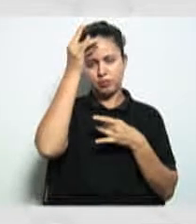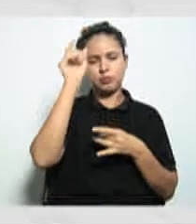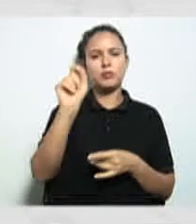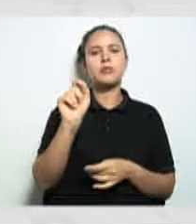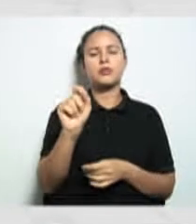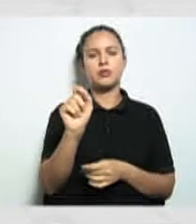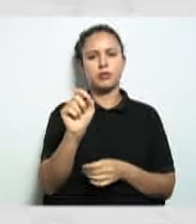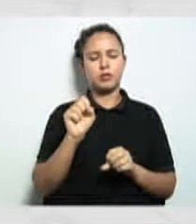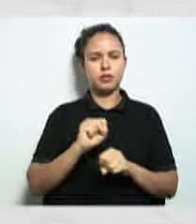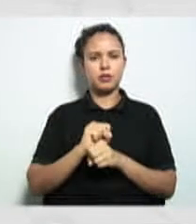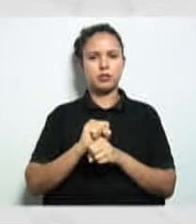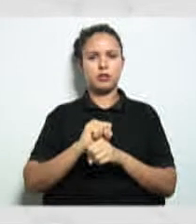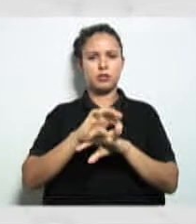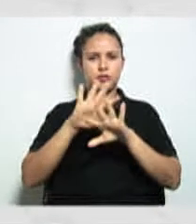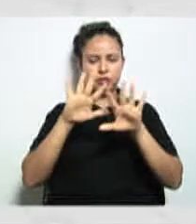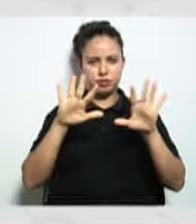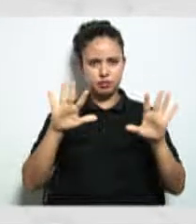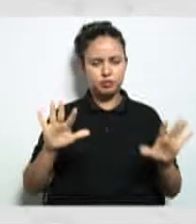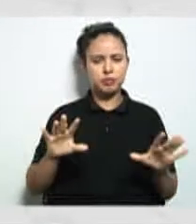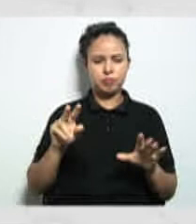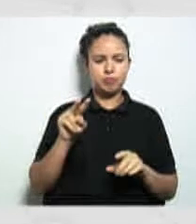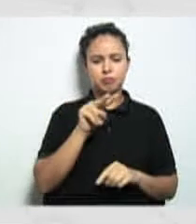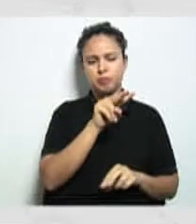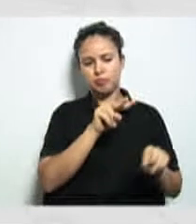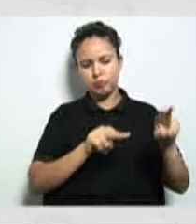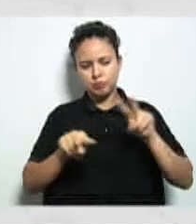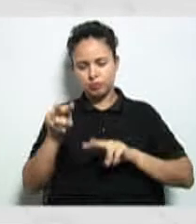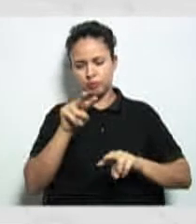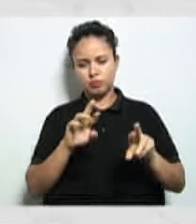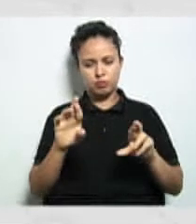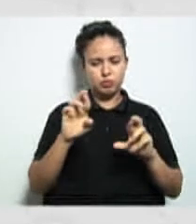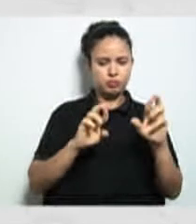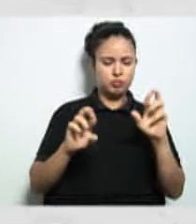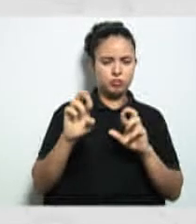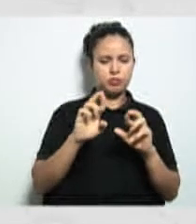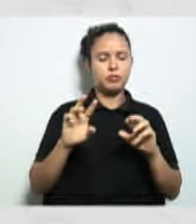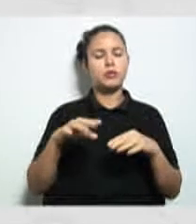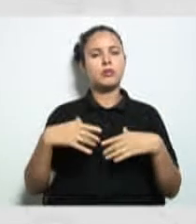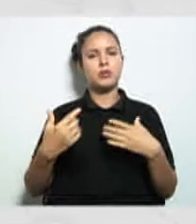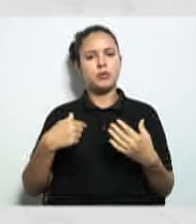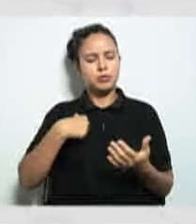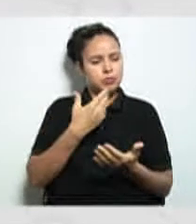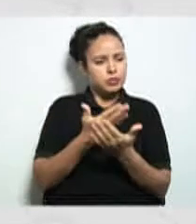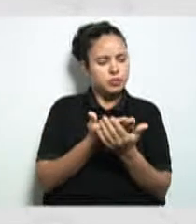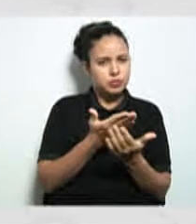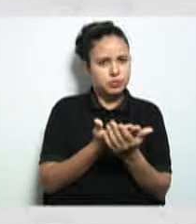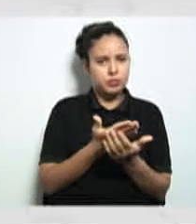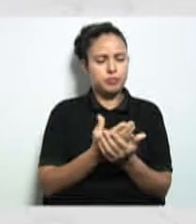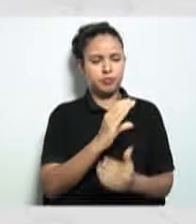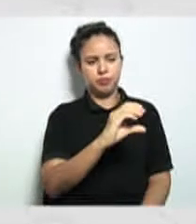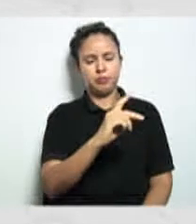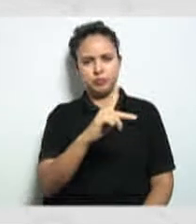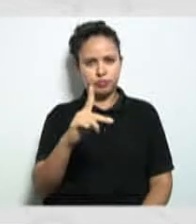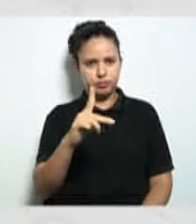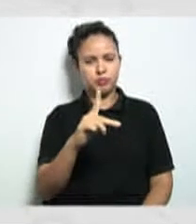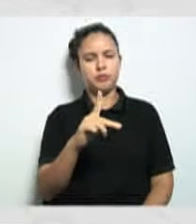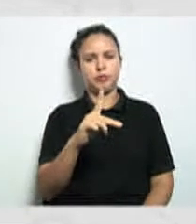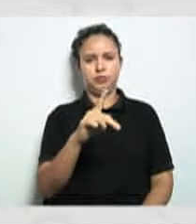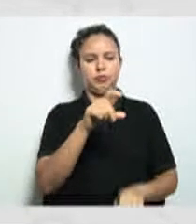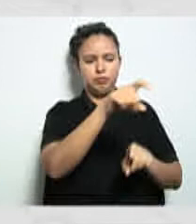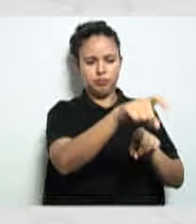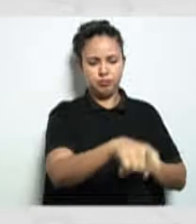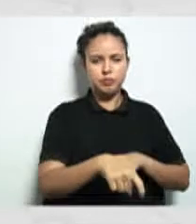objetividade e clareza o fenômeno observado. Então, eu estudei a cooperativa agropecuária lá